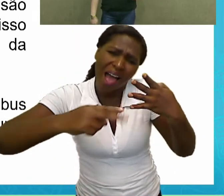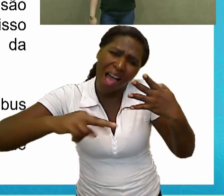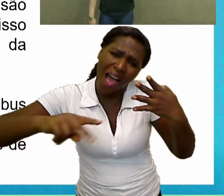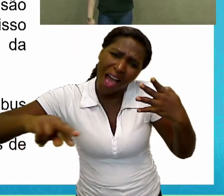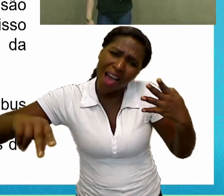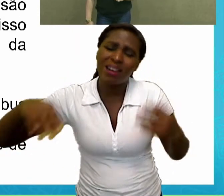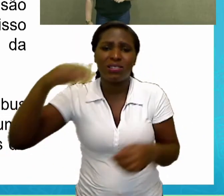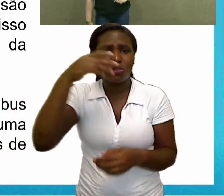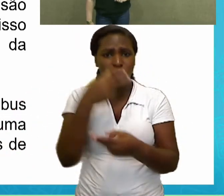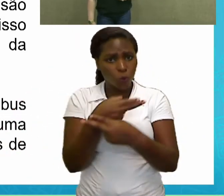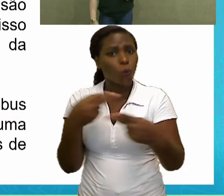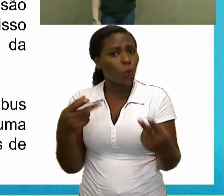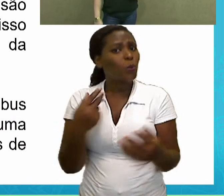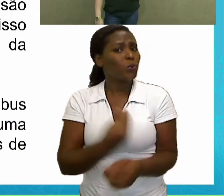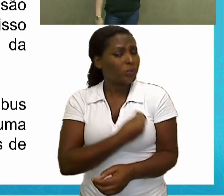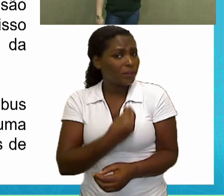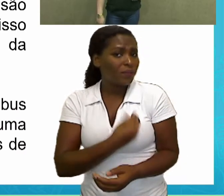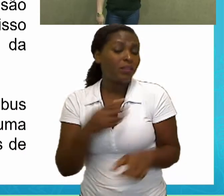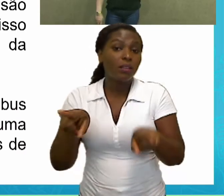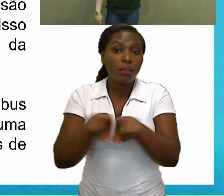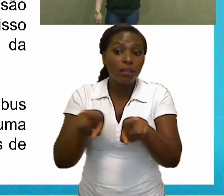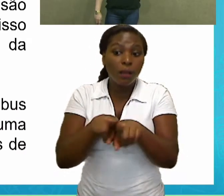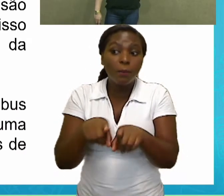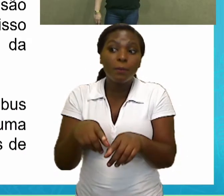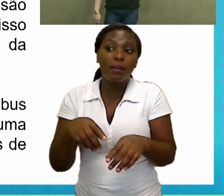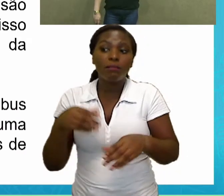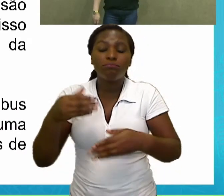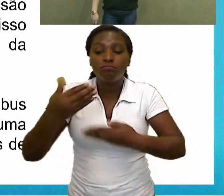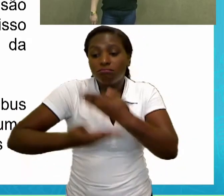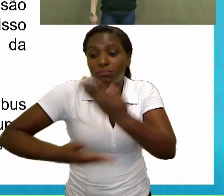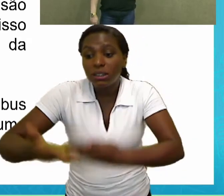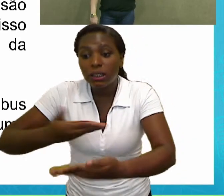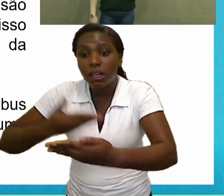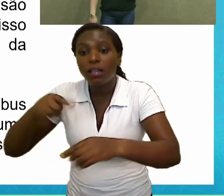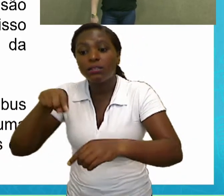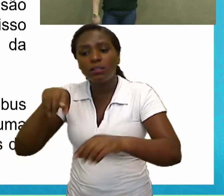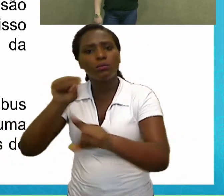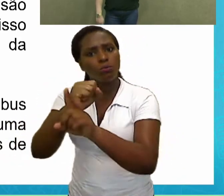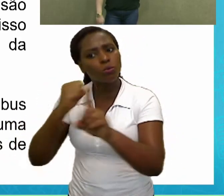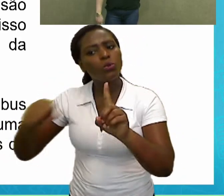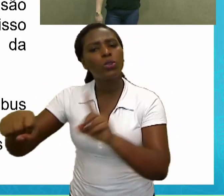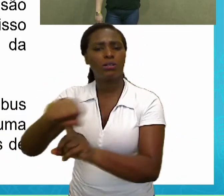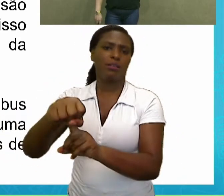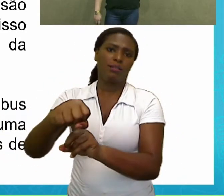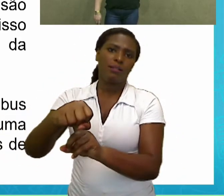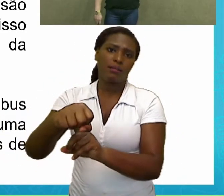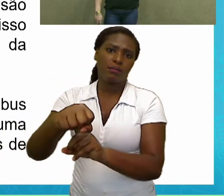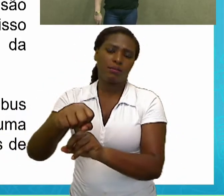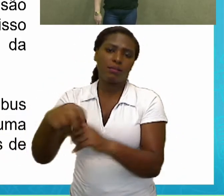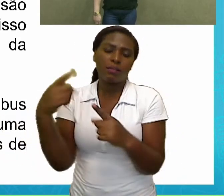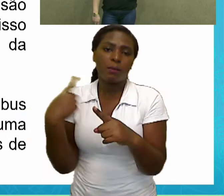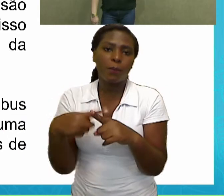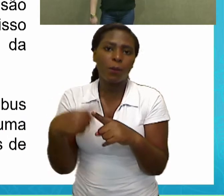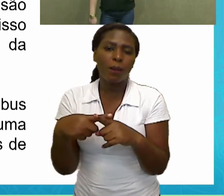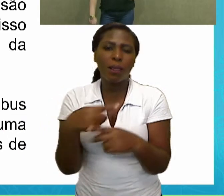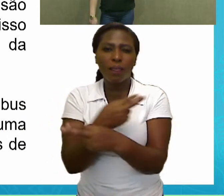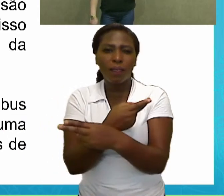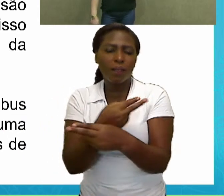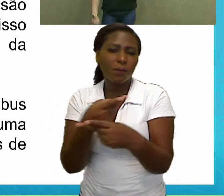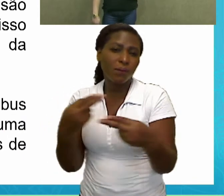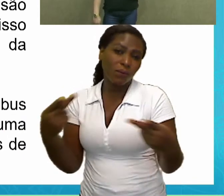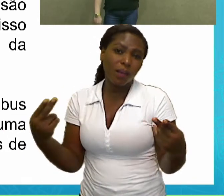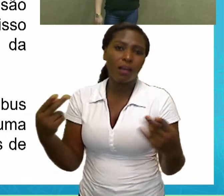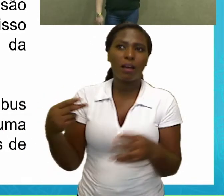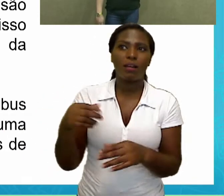plena em sociedade, pois muitas das informações que são passadas às pessoas